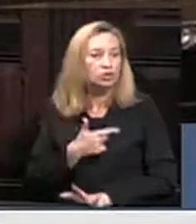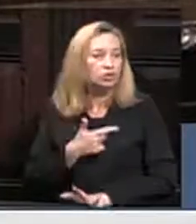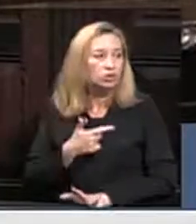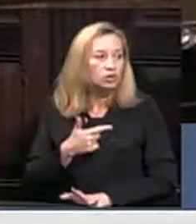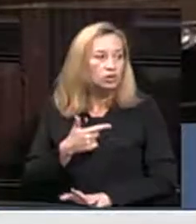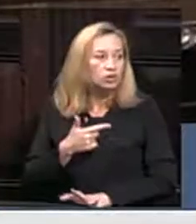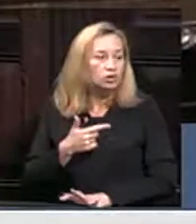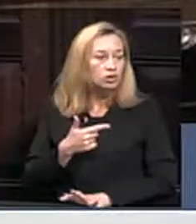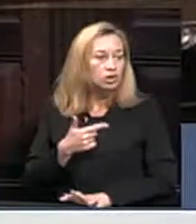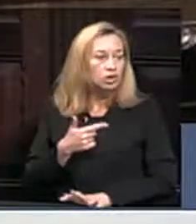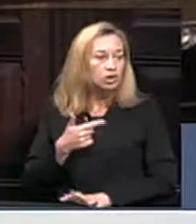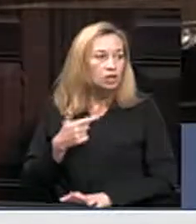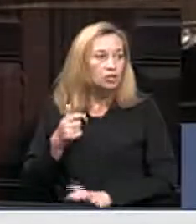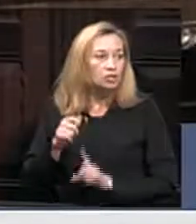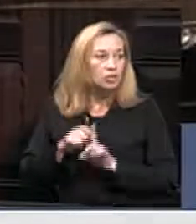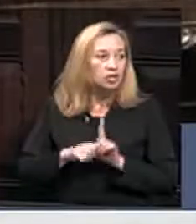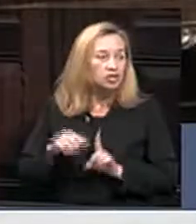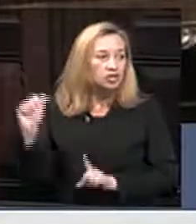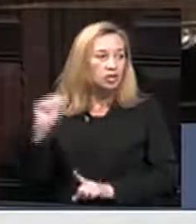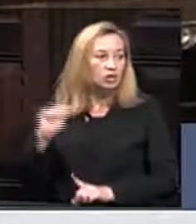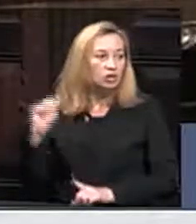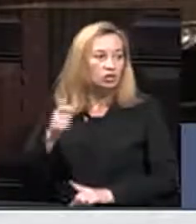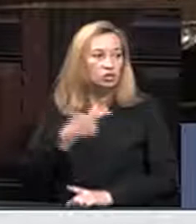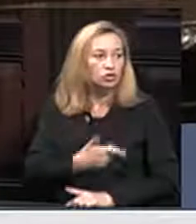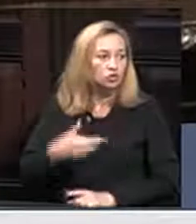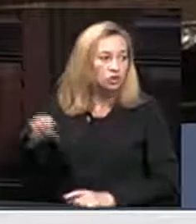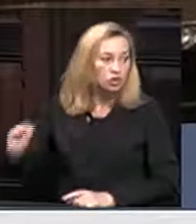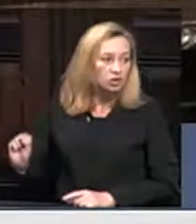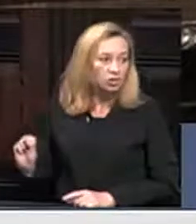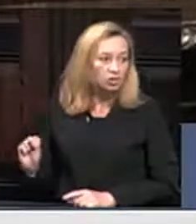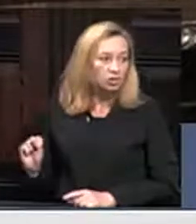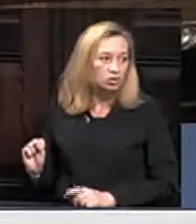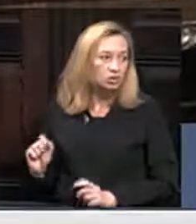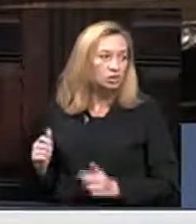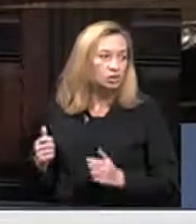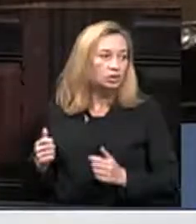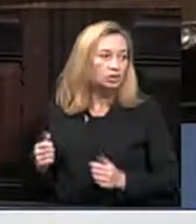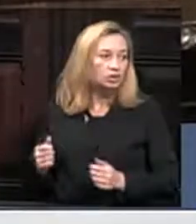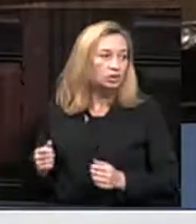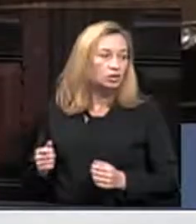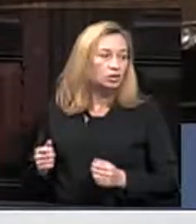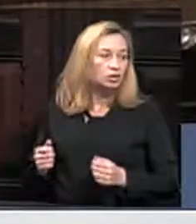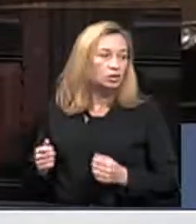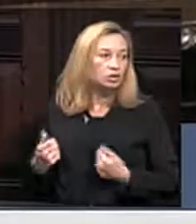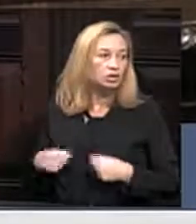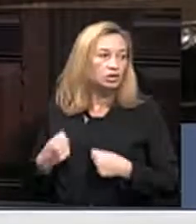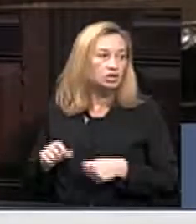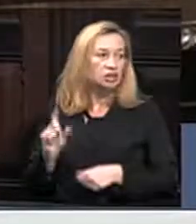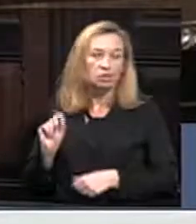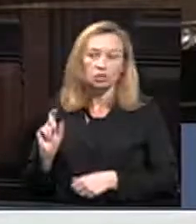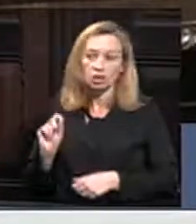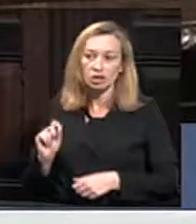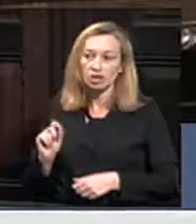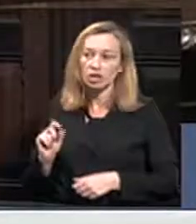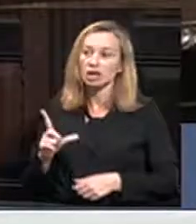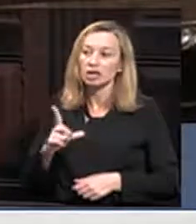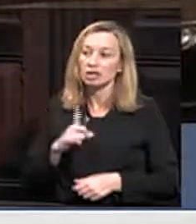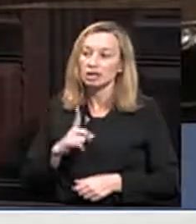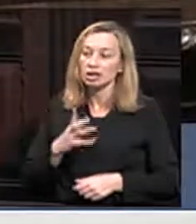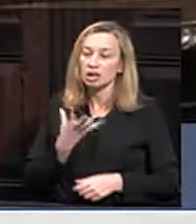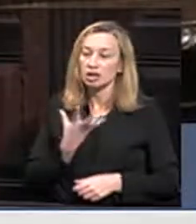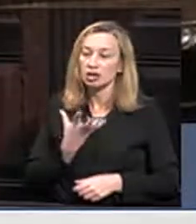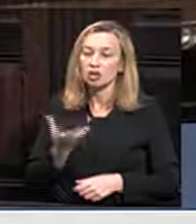de 2018 teria que ter trazido para o governo do Estado uma arrecadação de